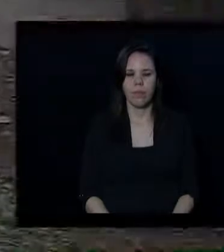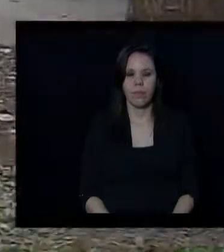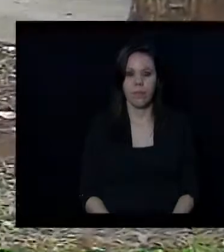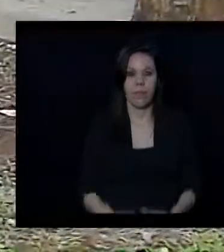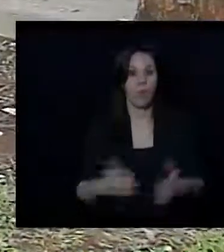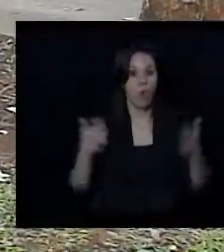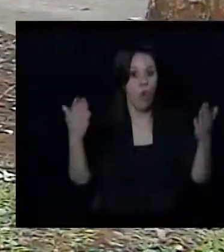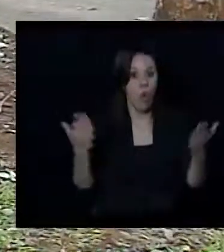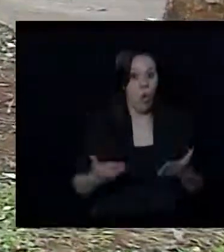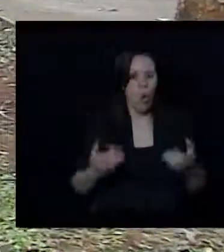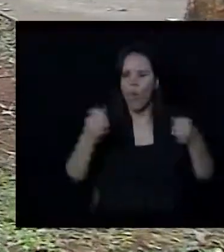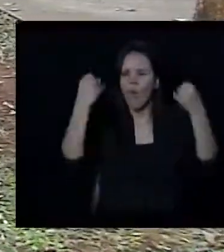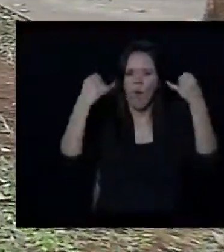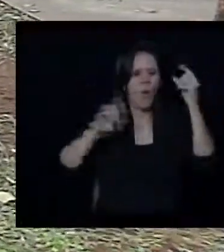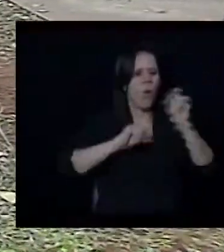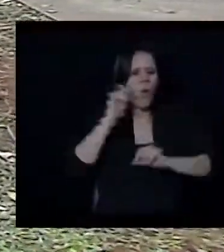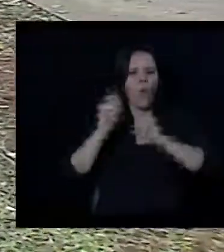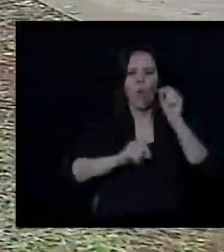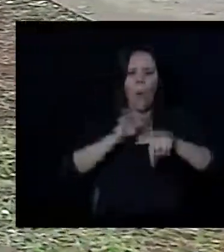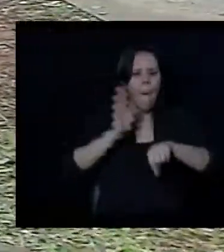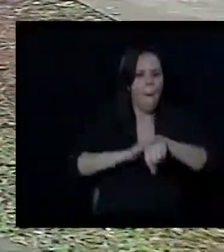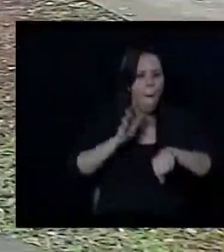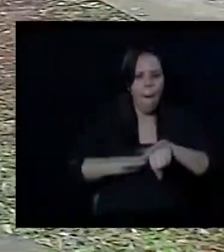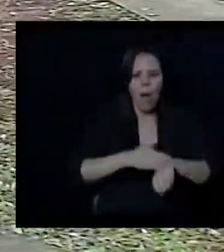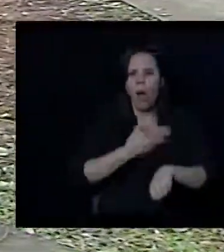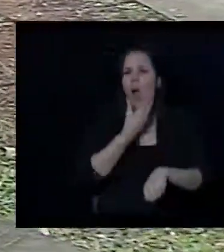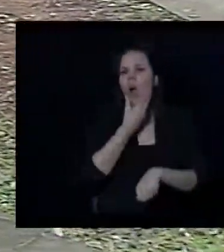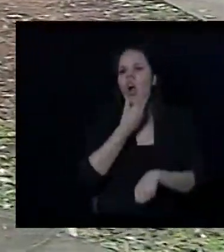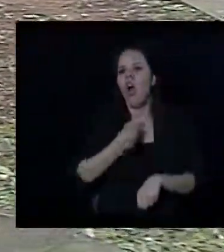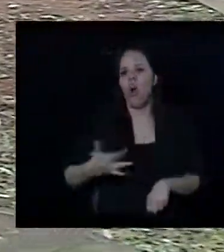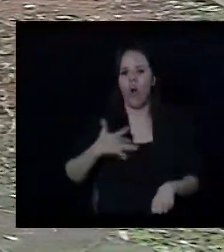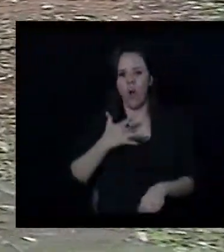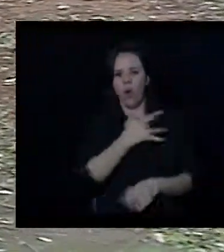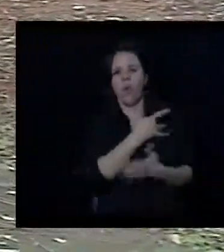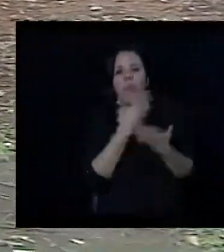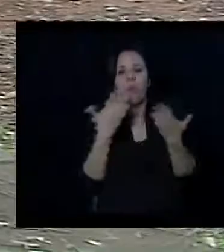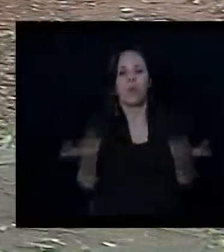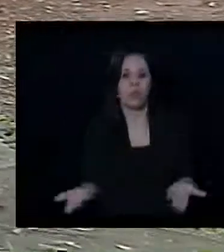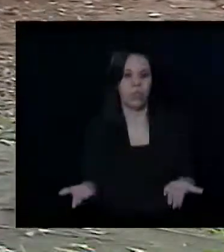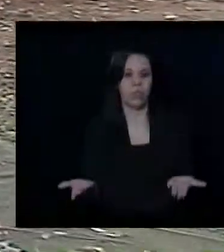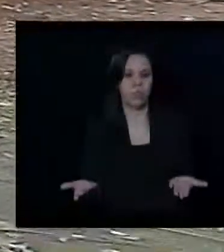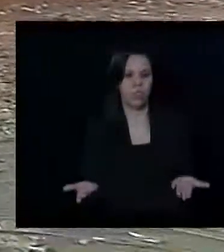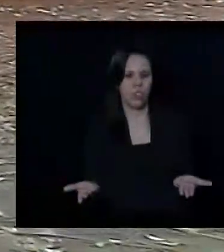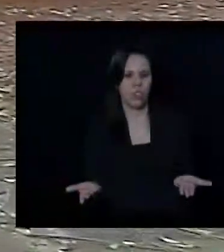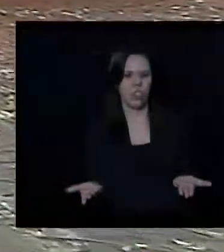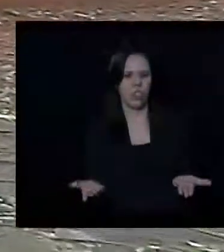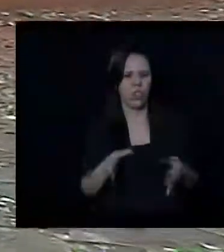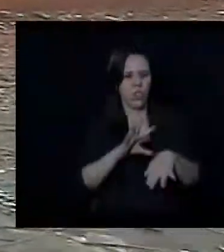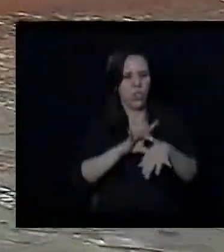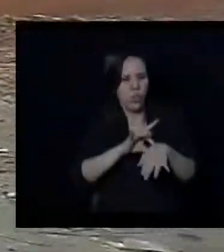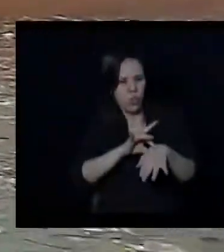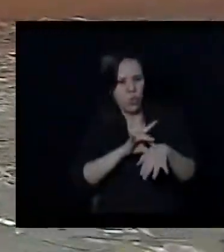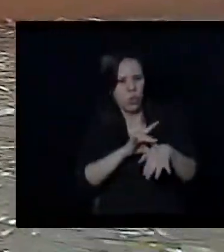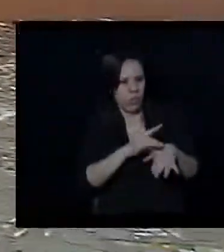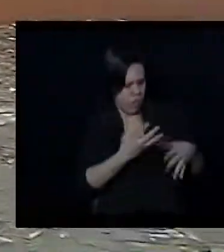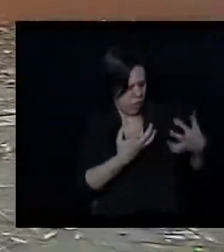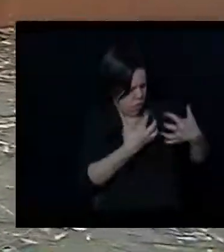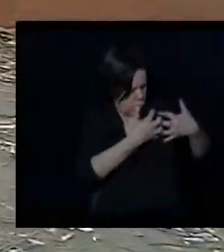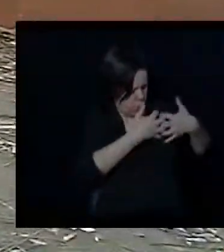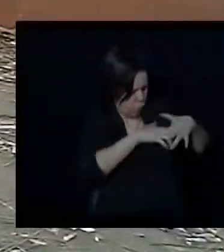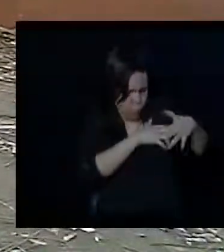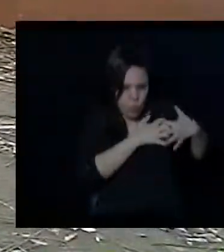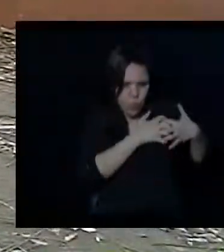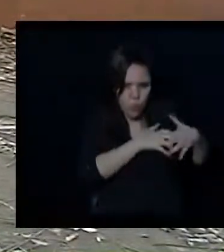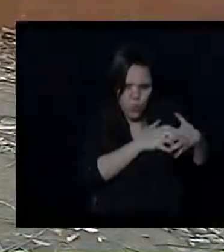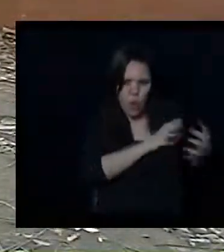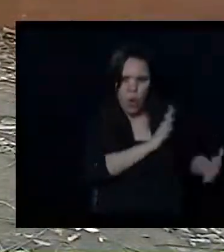Hoje nós vamos falar sobre a saúde do homem. Afinal de contas, as doenças cardiovasculares são as doenças que mais